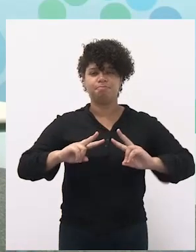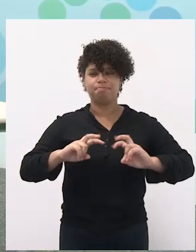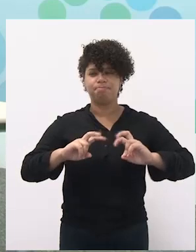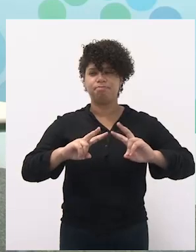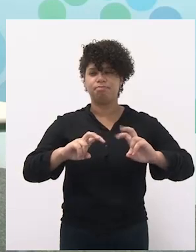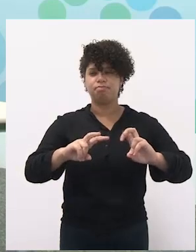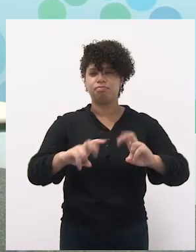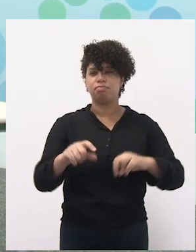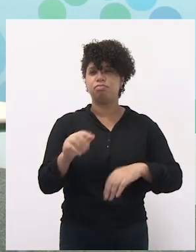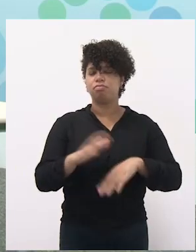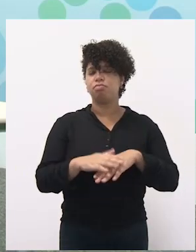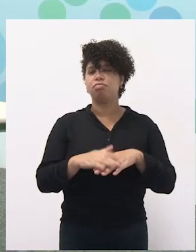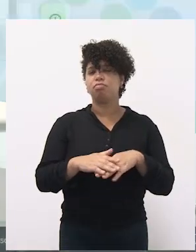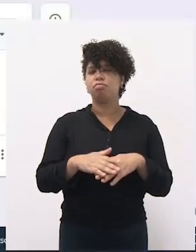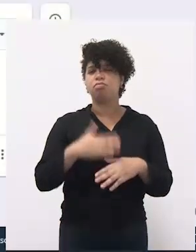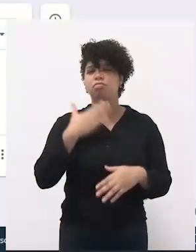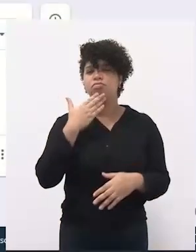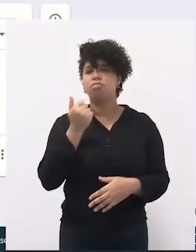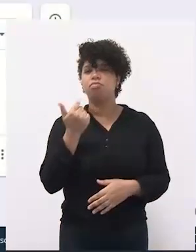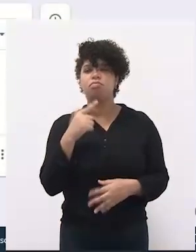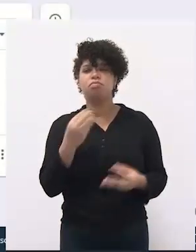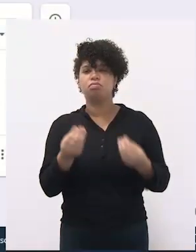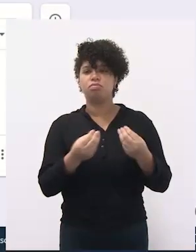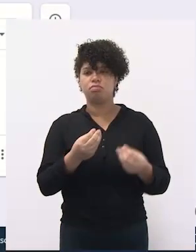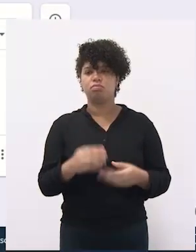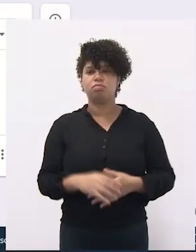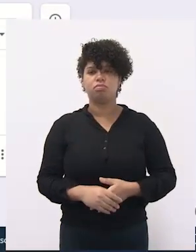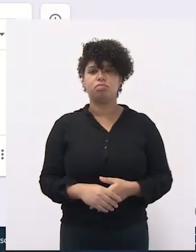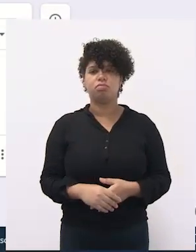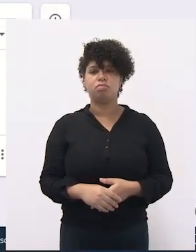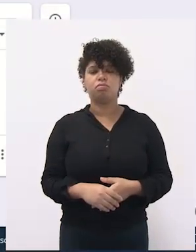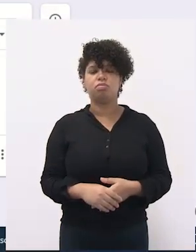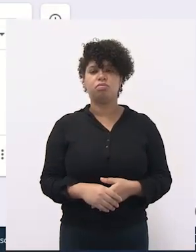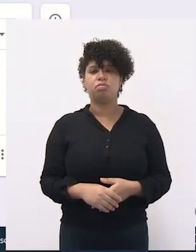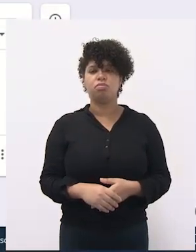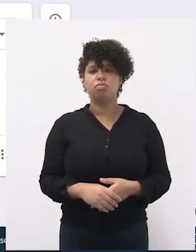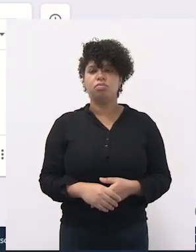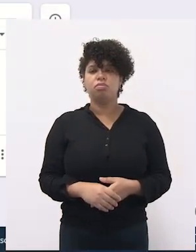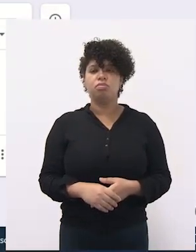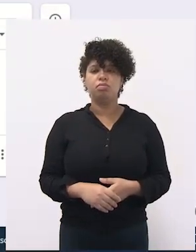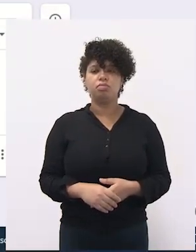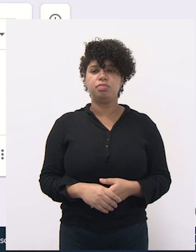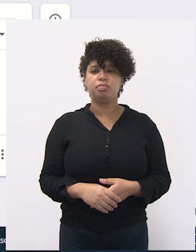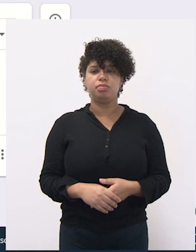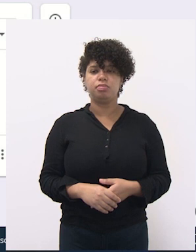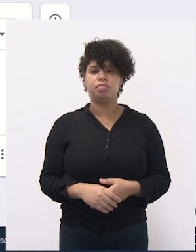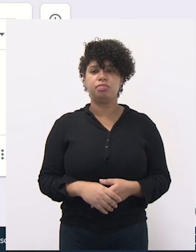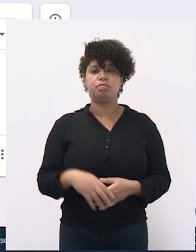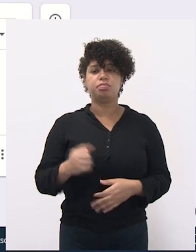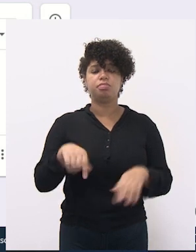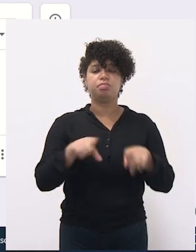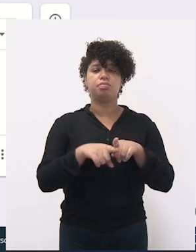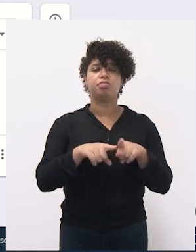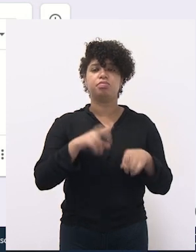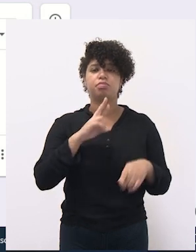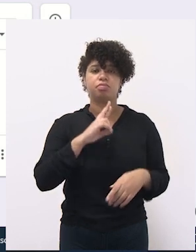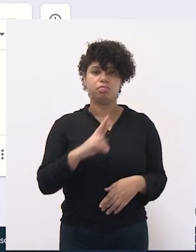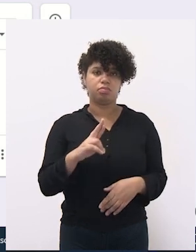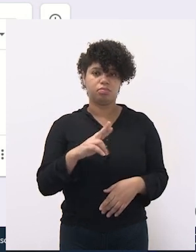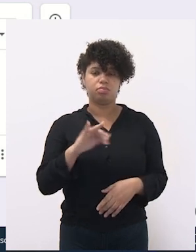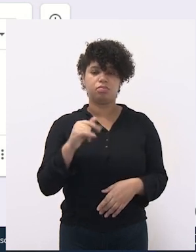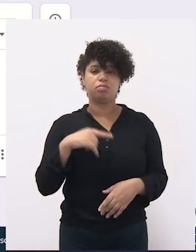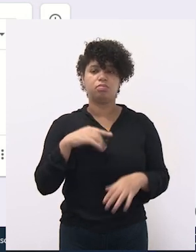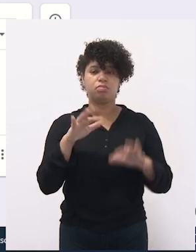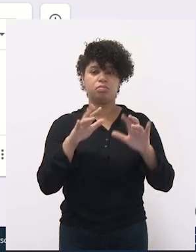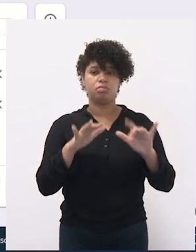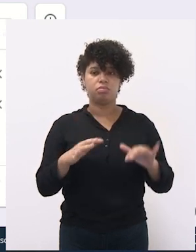vocês acharem interessante, né? Aqui, depois que a gente colocou a pergunta, a gente pode colocar as respostas, né? Depois que você digita a primeira,